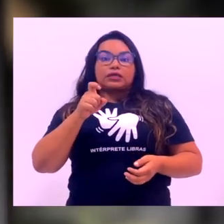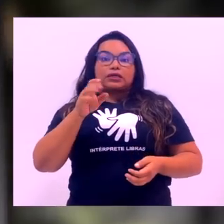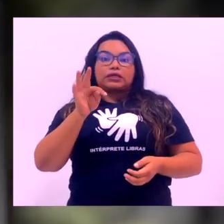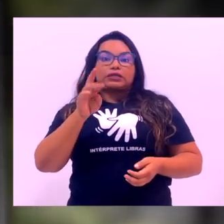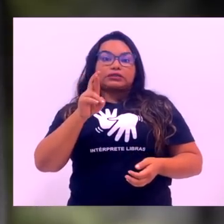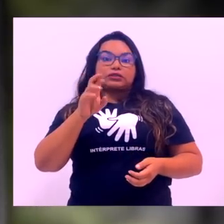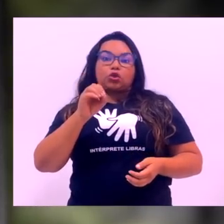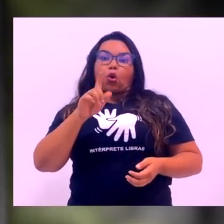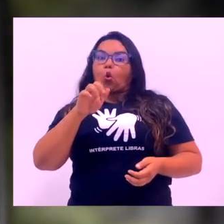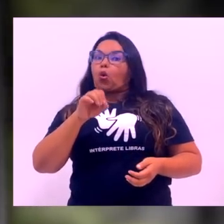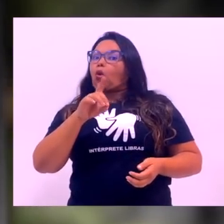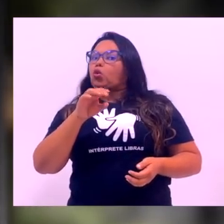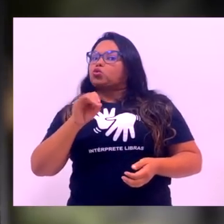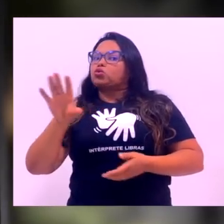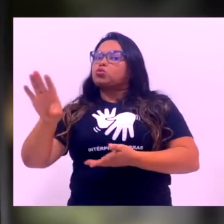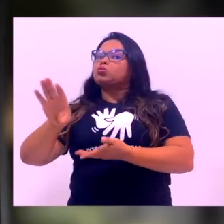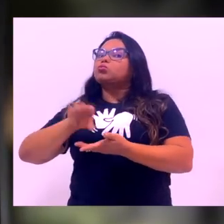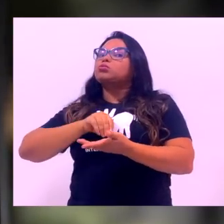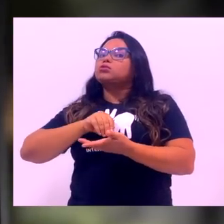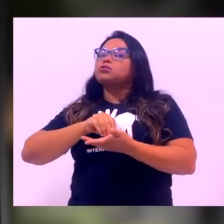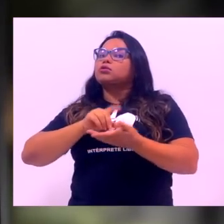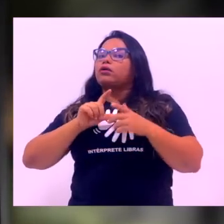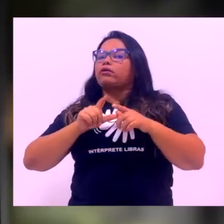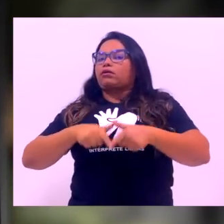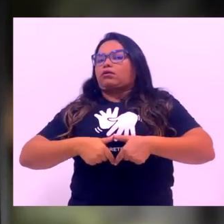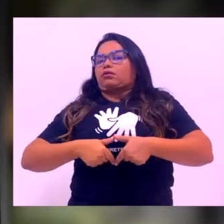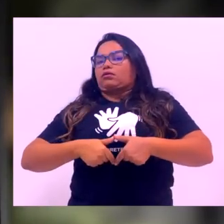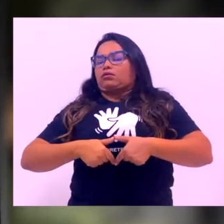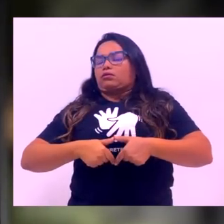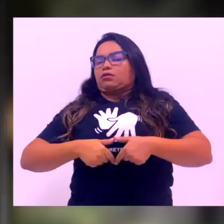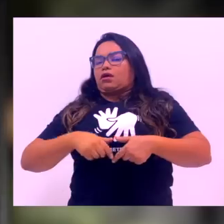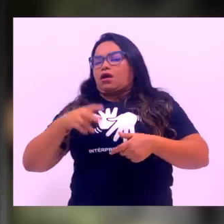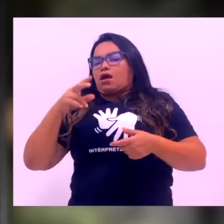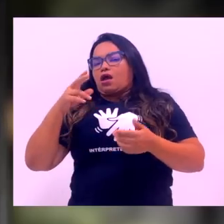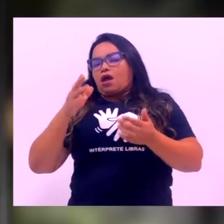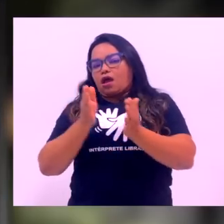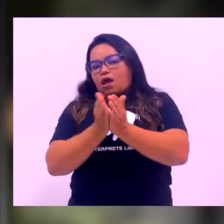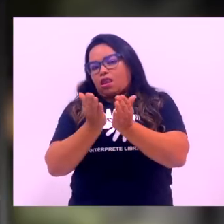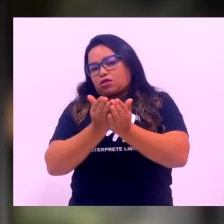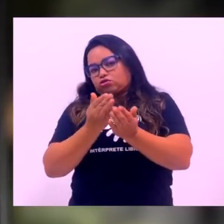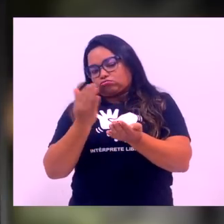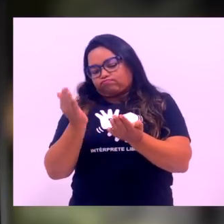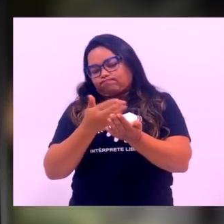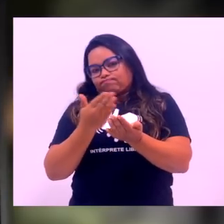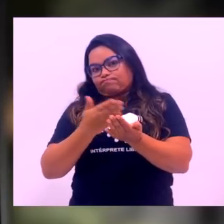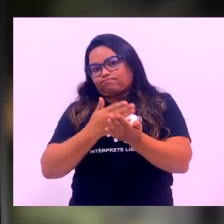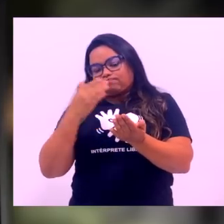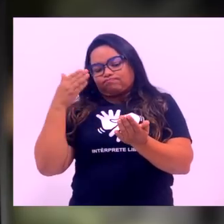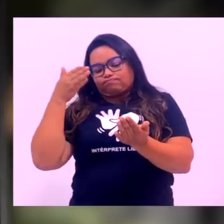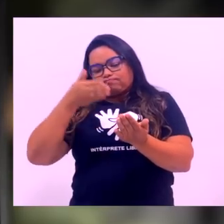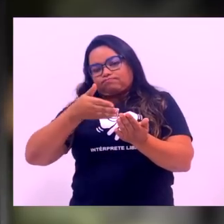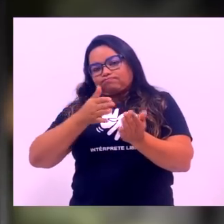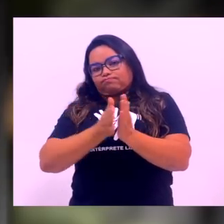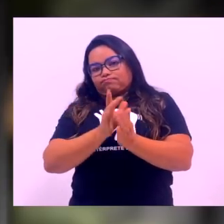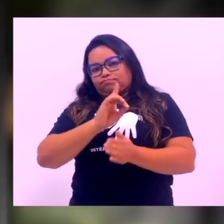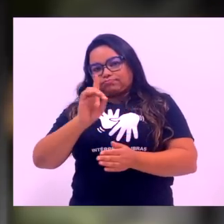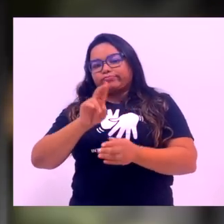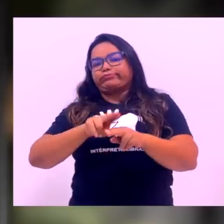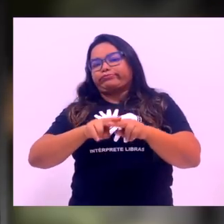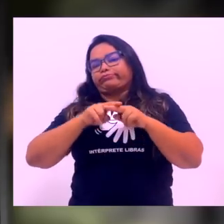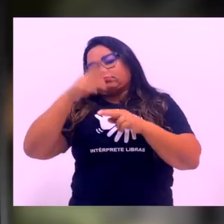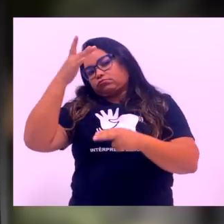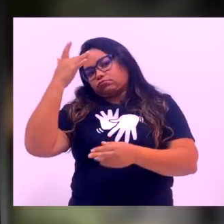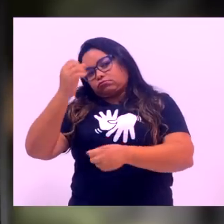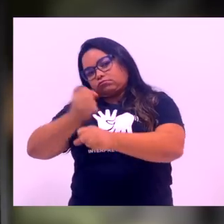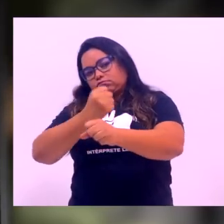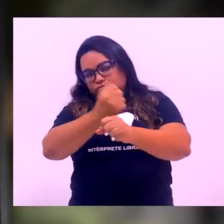provavelmente receberam sua religião da Palestina. E eles tinham uma forma muito pura de cristianismo que se baseava na Bíblia. E foi por